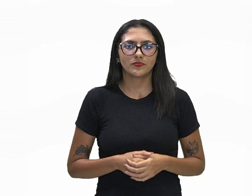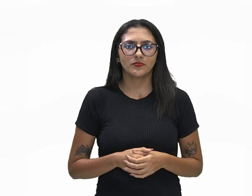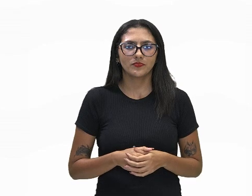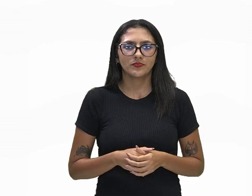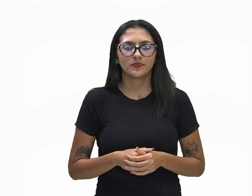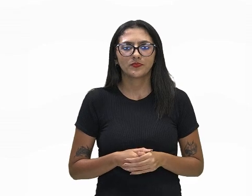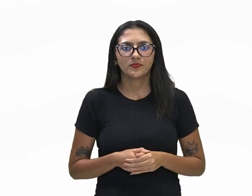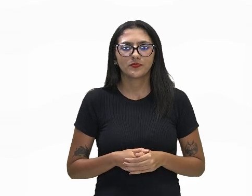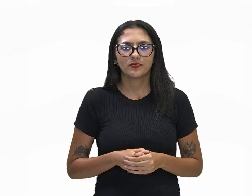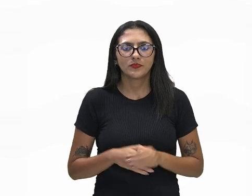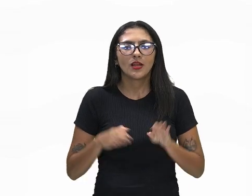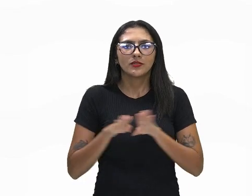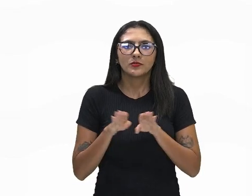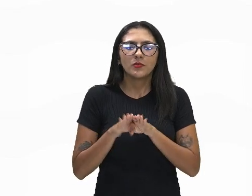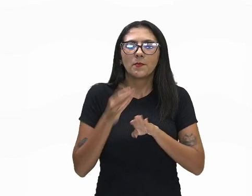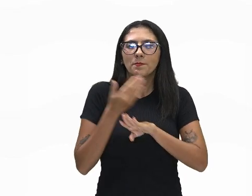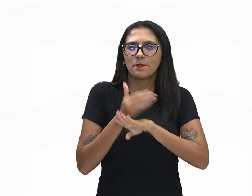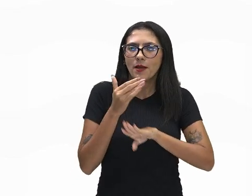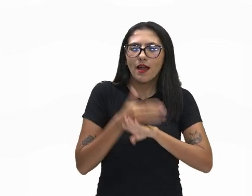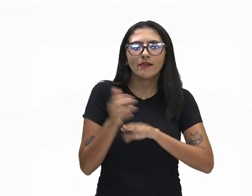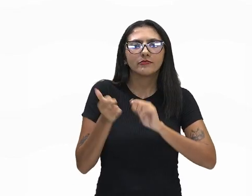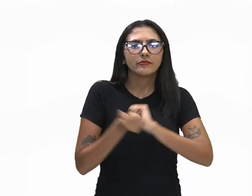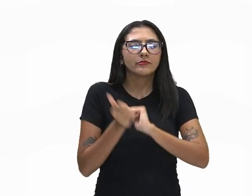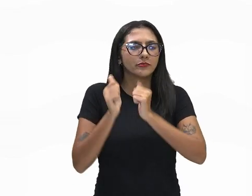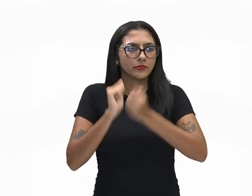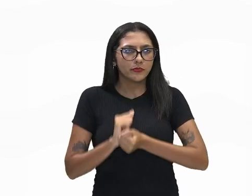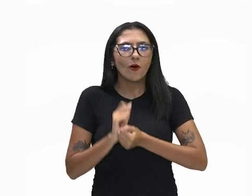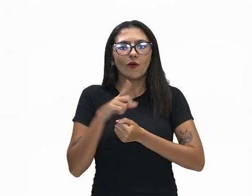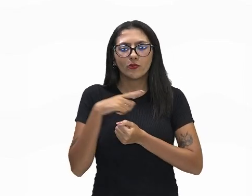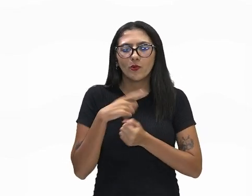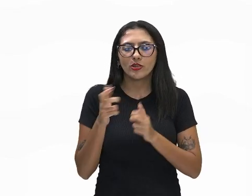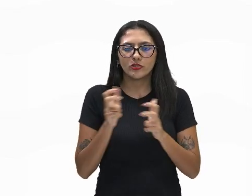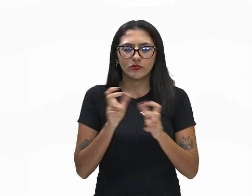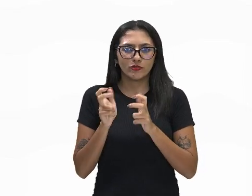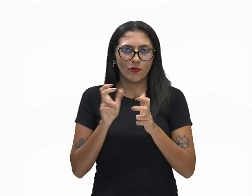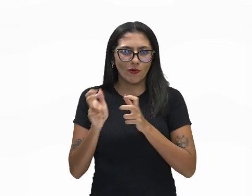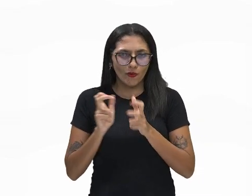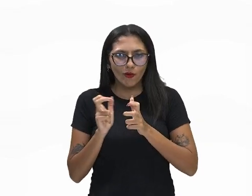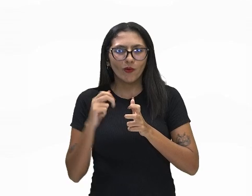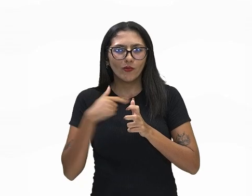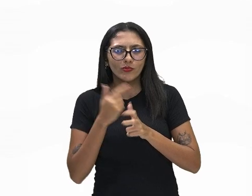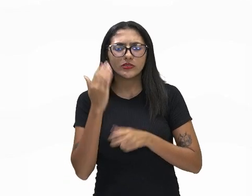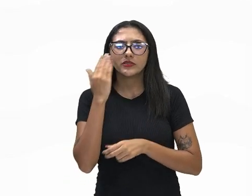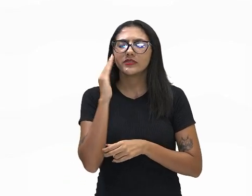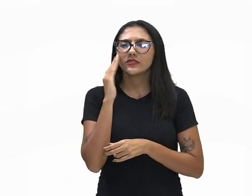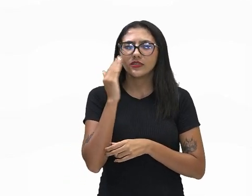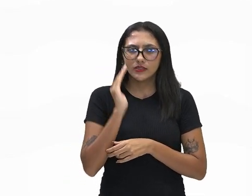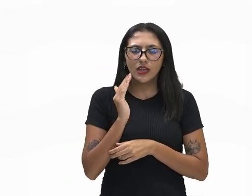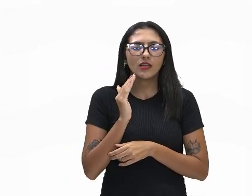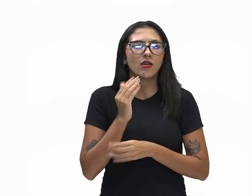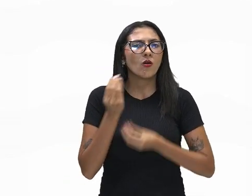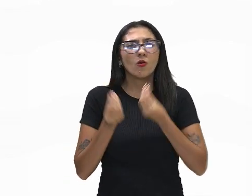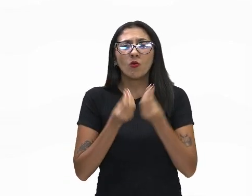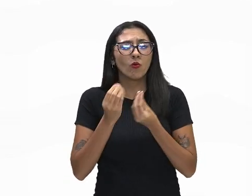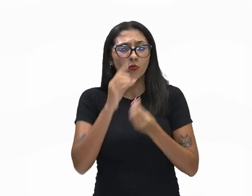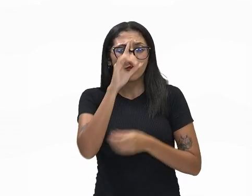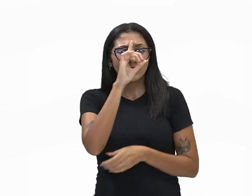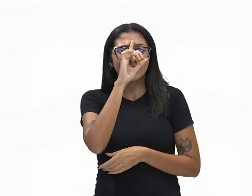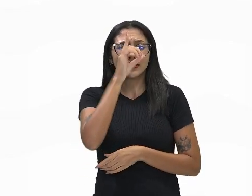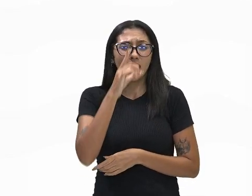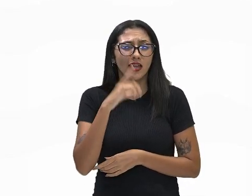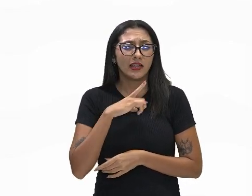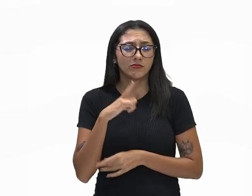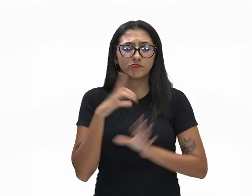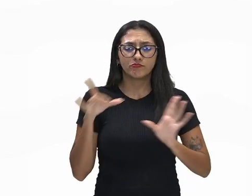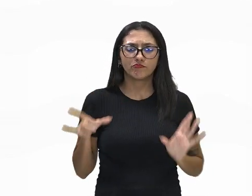Associando aí a prática do esporte com esses jogos, né, para a gente entender de forma melhor como que essas ideias conversam entre